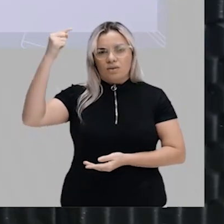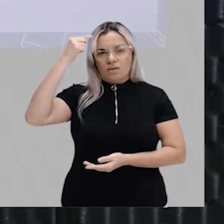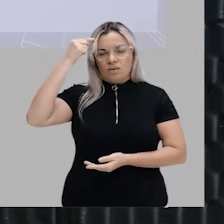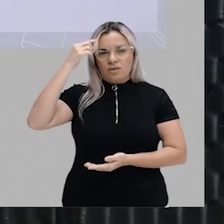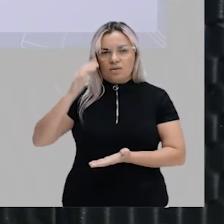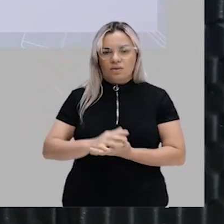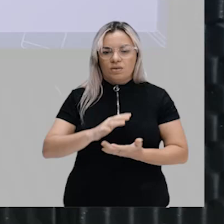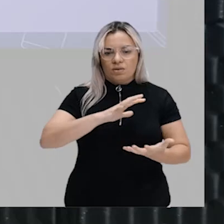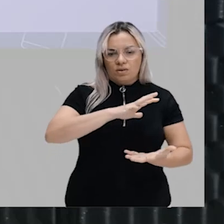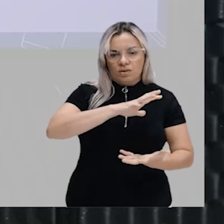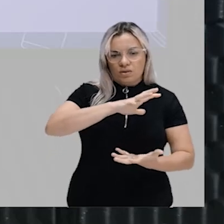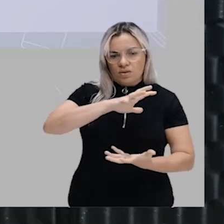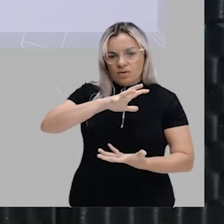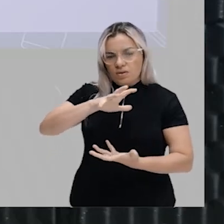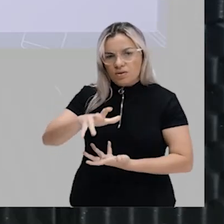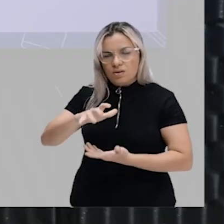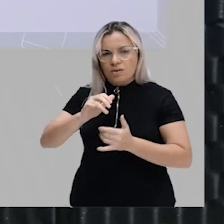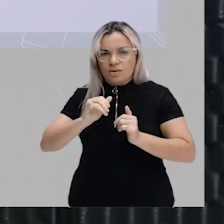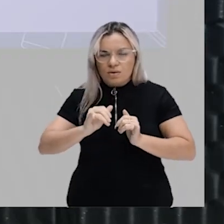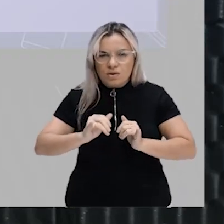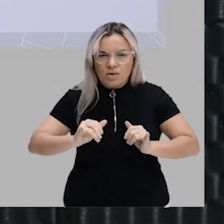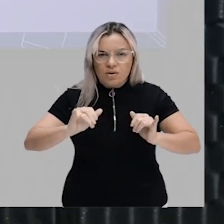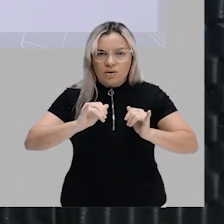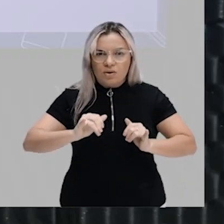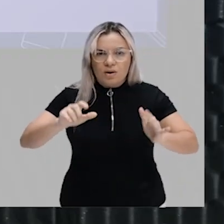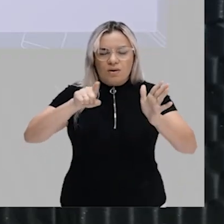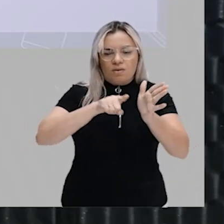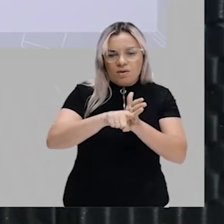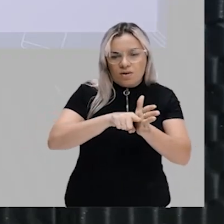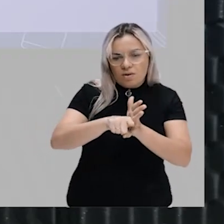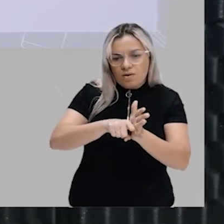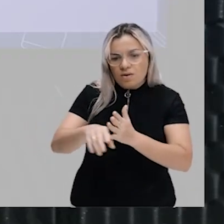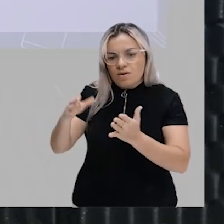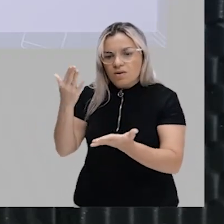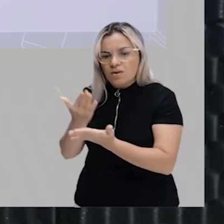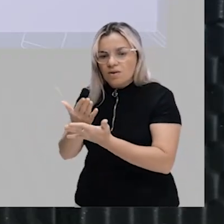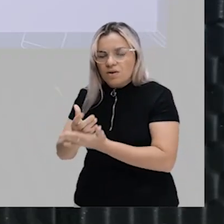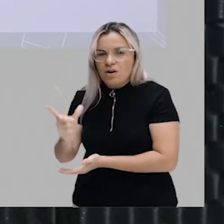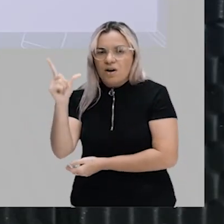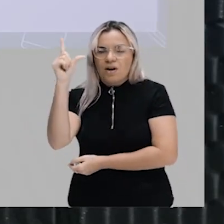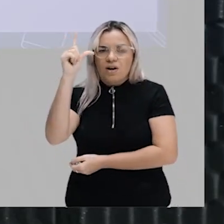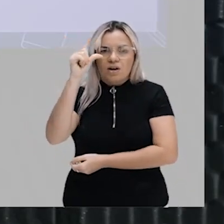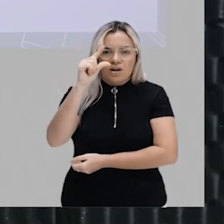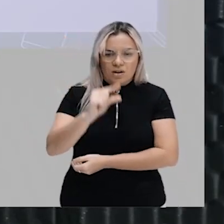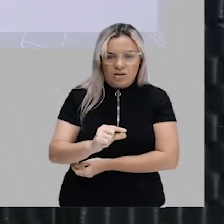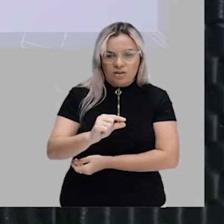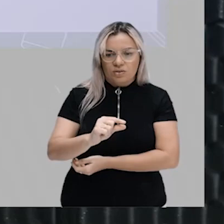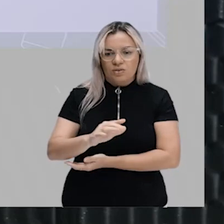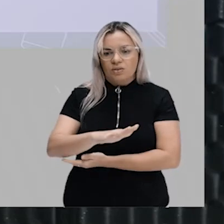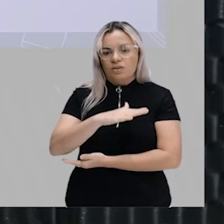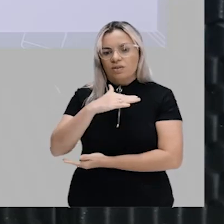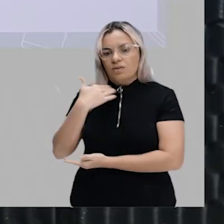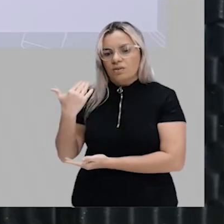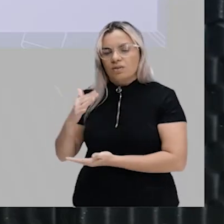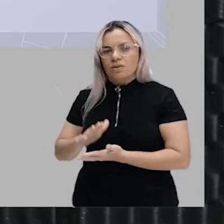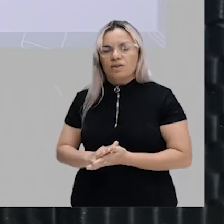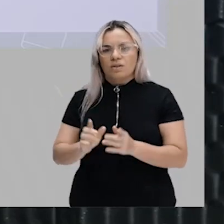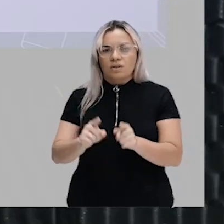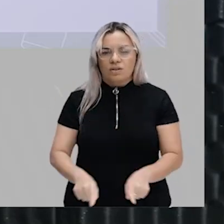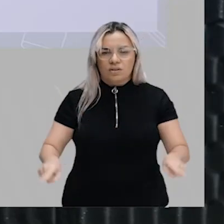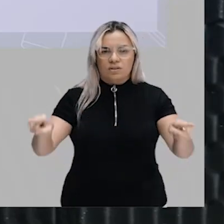mundo e deixar um legado como esse. O cara que conseguiu reduzir a mortalidade. Foi o inventor da